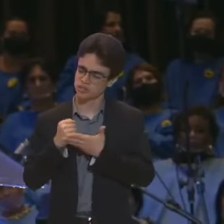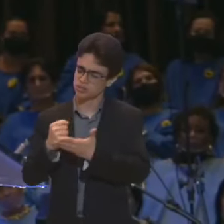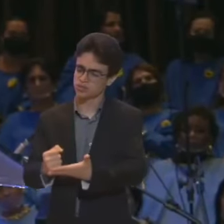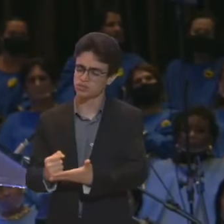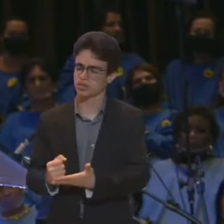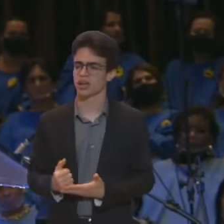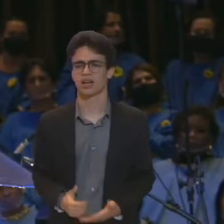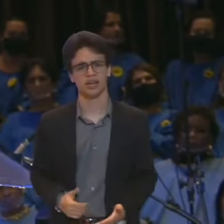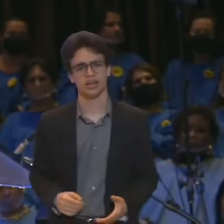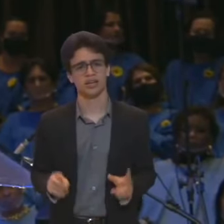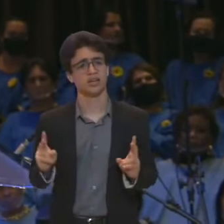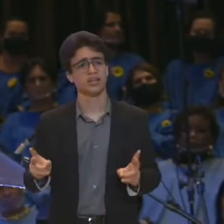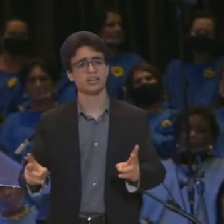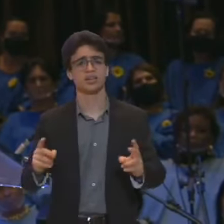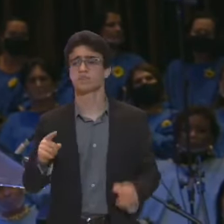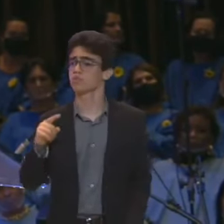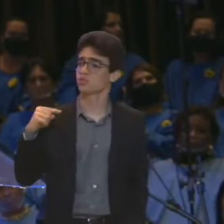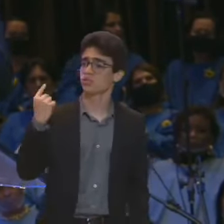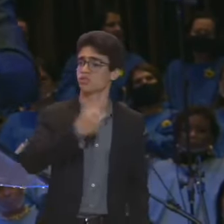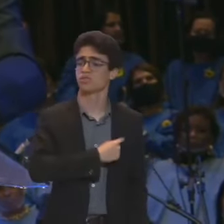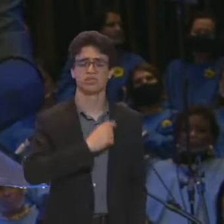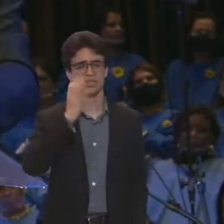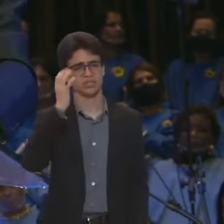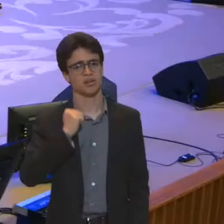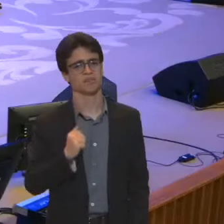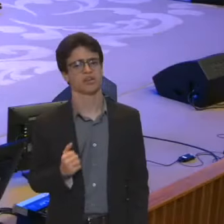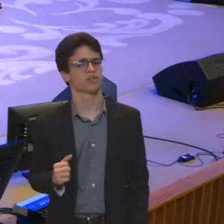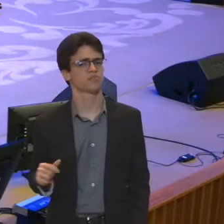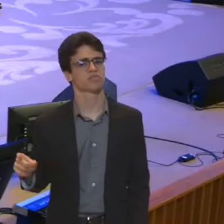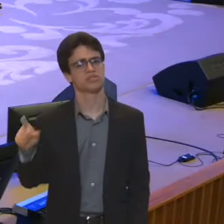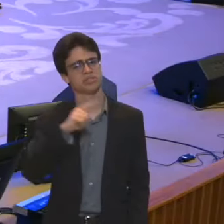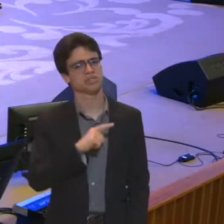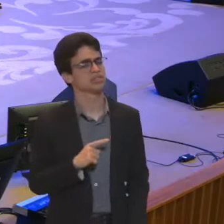conforto. Todos nós sabemos durezas na vida de outros.